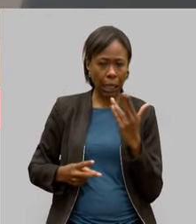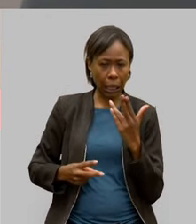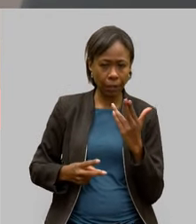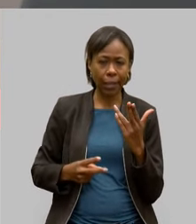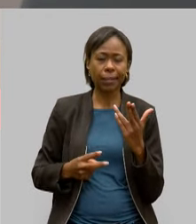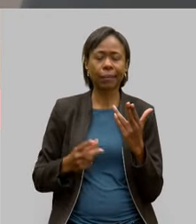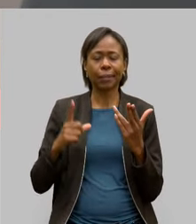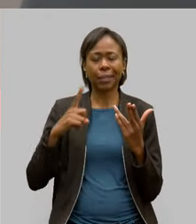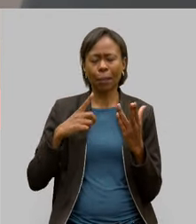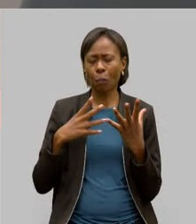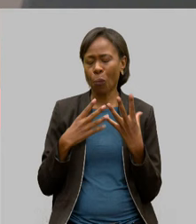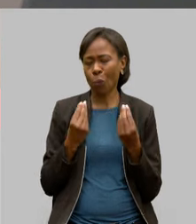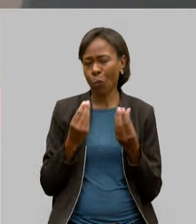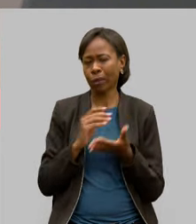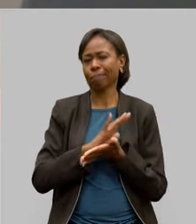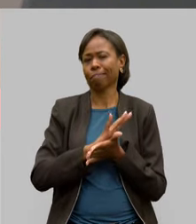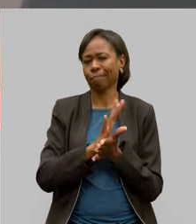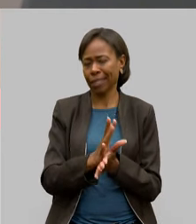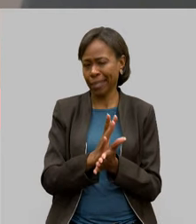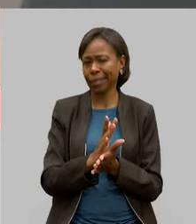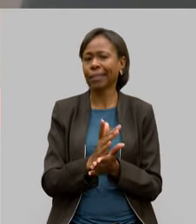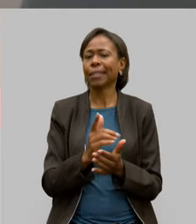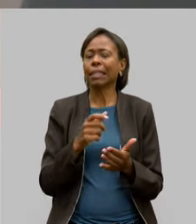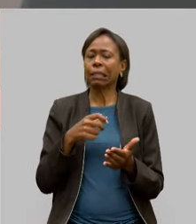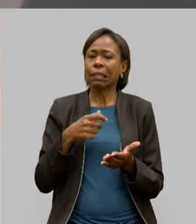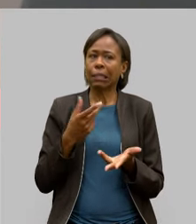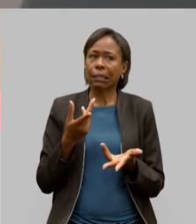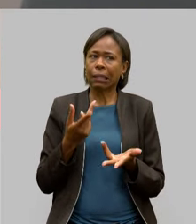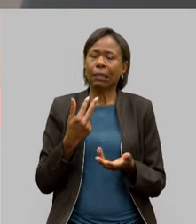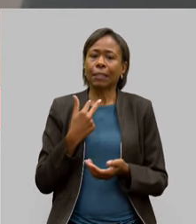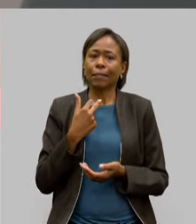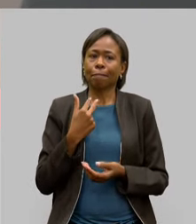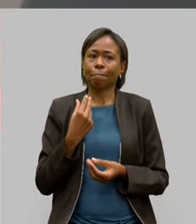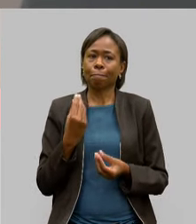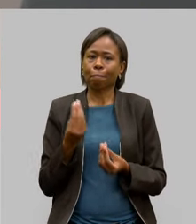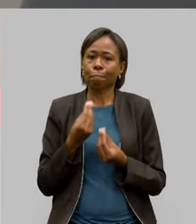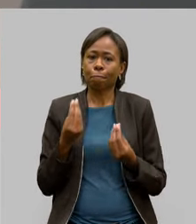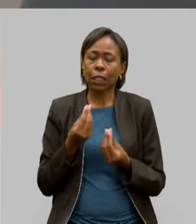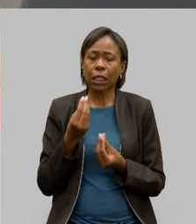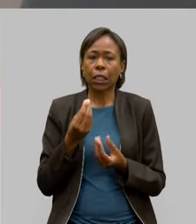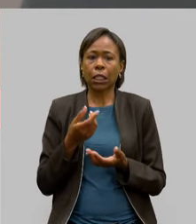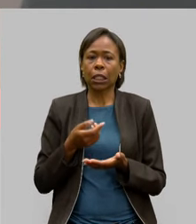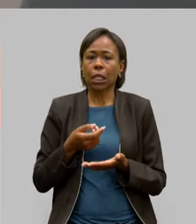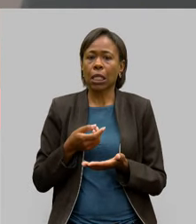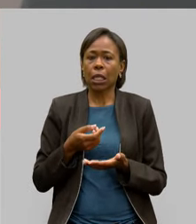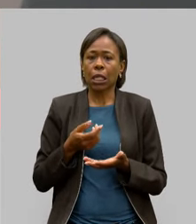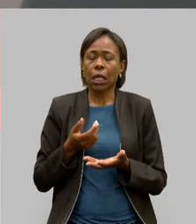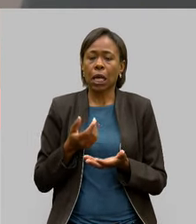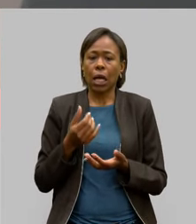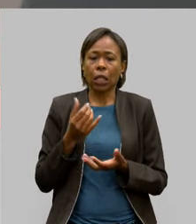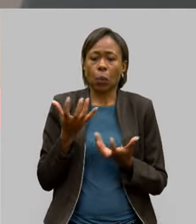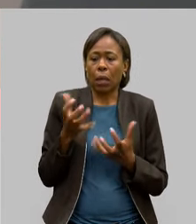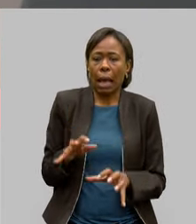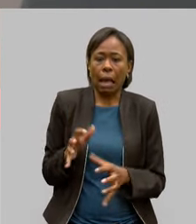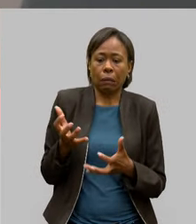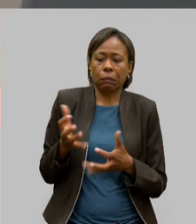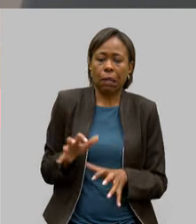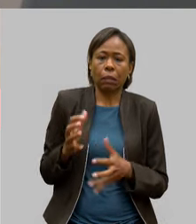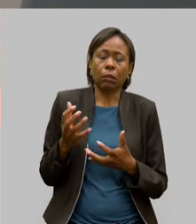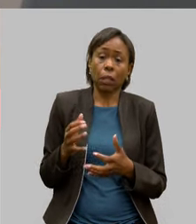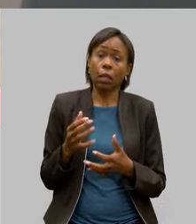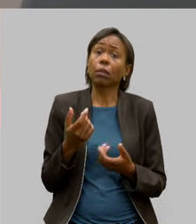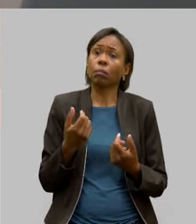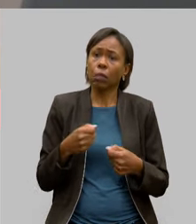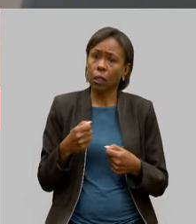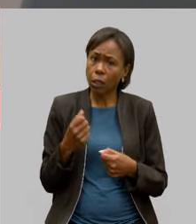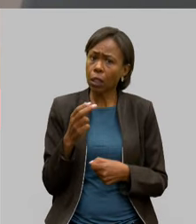preconceito ele encontra diversas resistências e é importante que a gente use a ciência que a gente use eh Inclusive